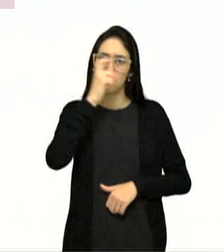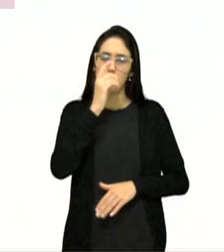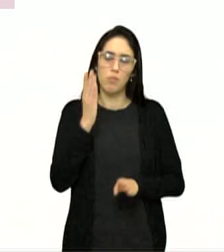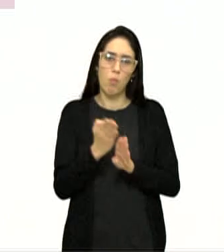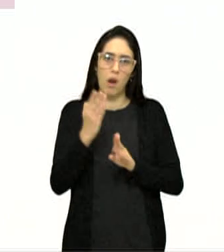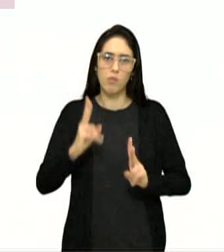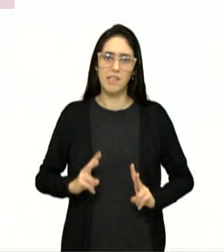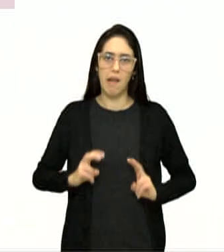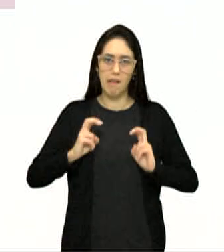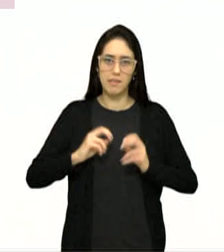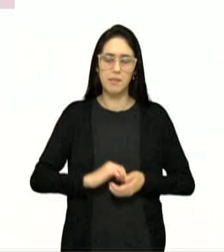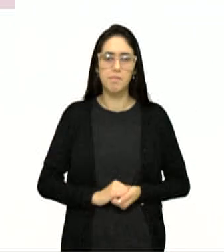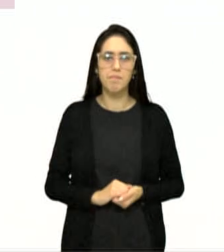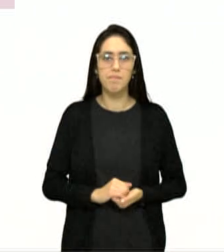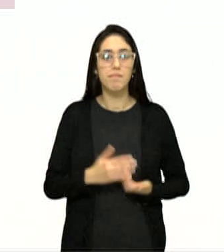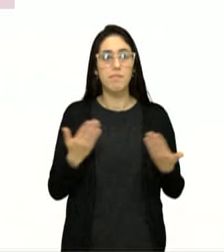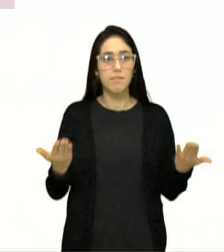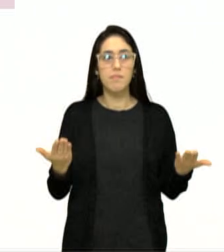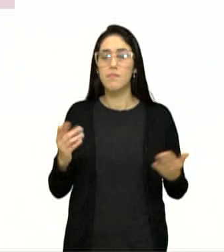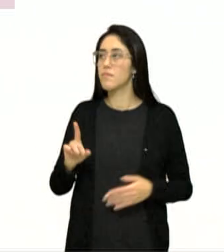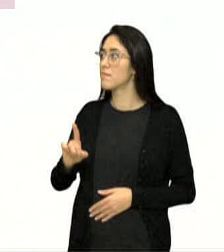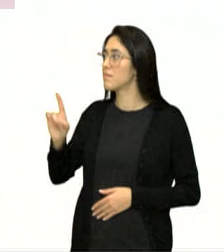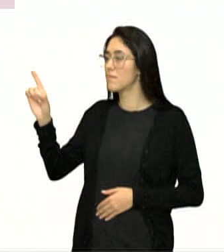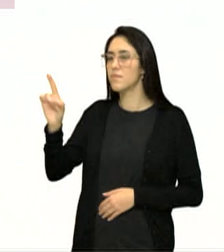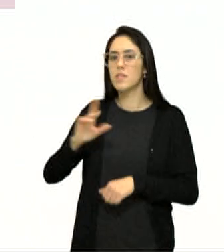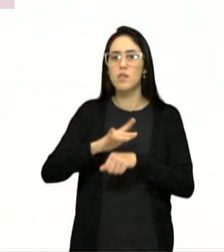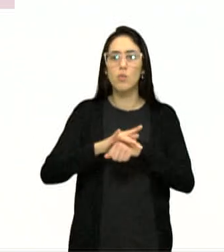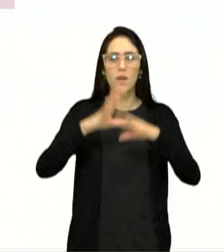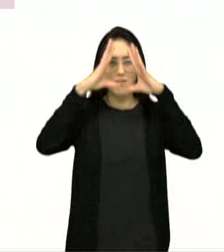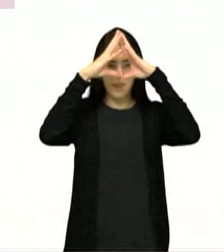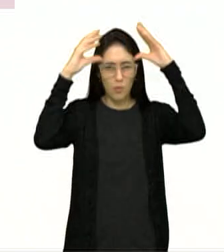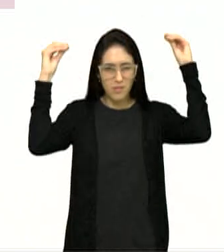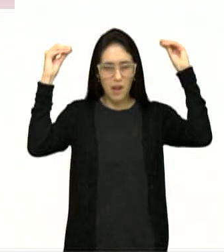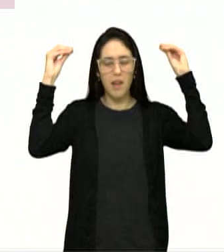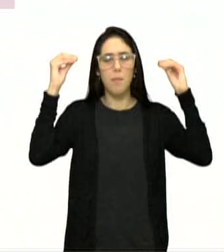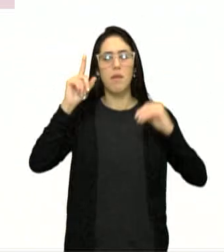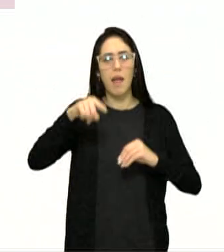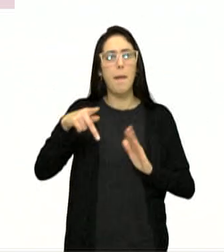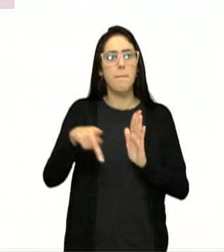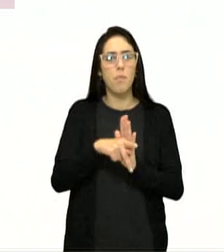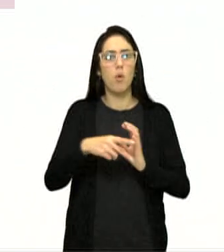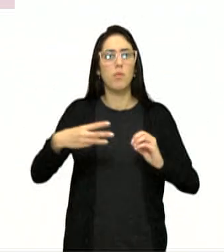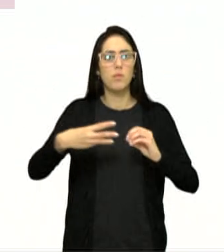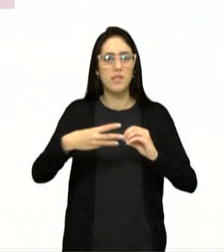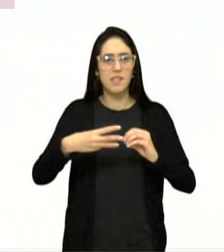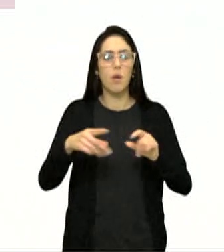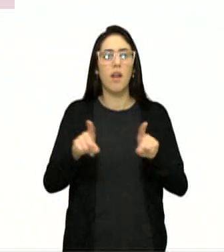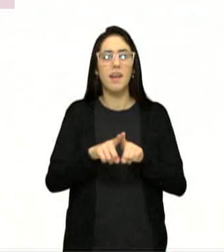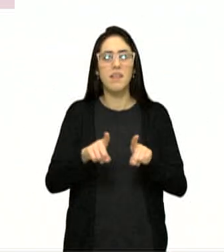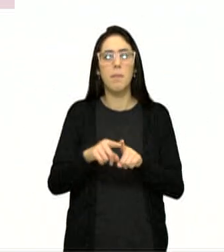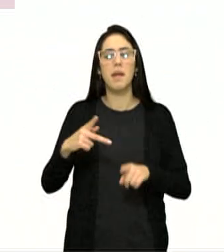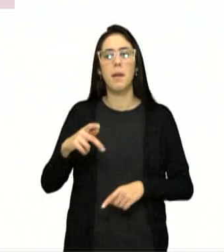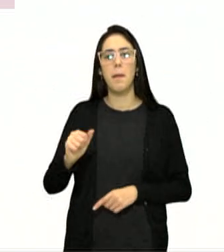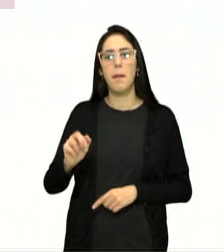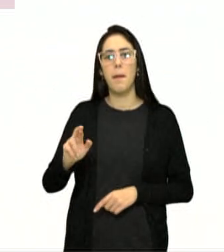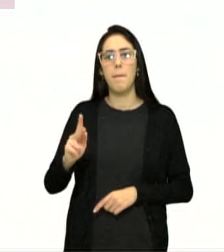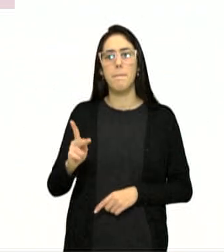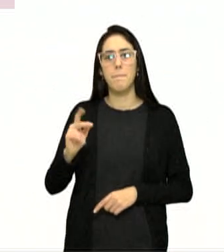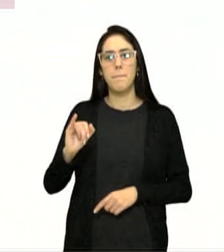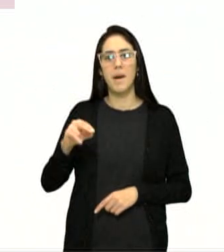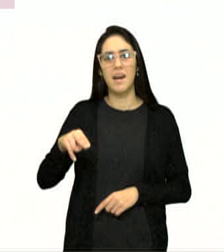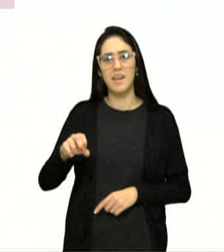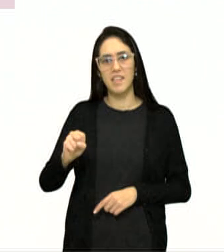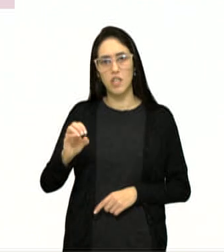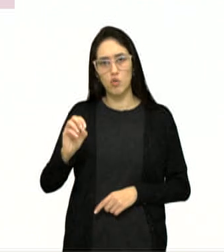câncer. Então, mal de Alzheimer é uma outra doença, né, do ciclo celular, mal de Parkinson e osteoporose, que